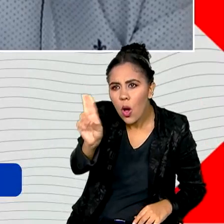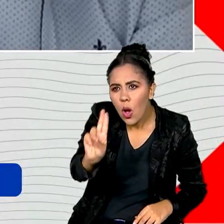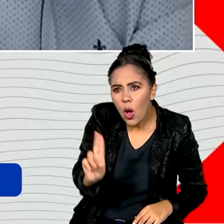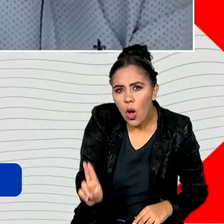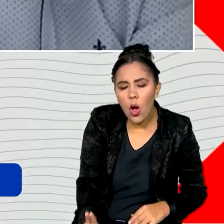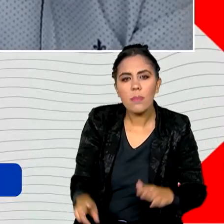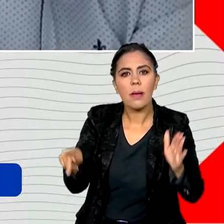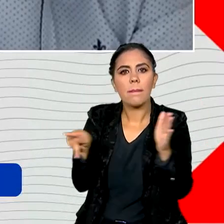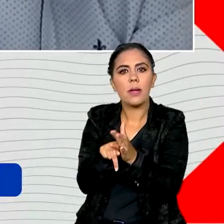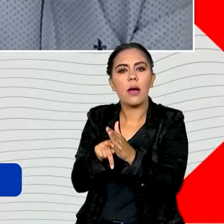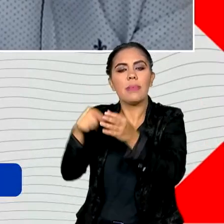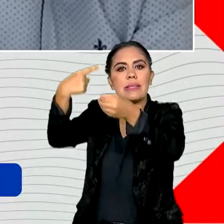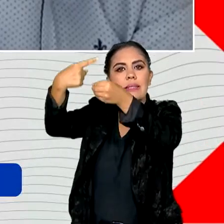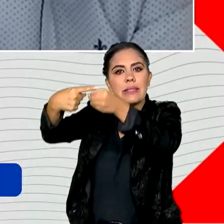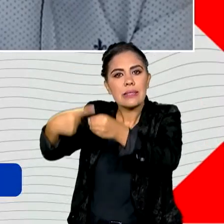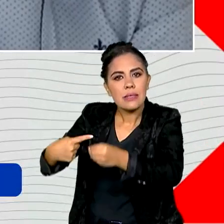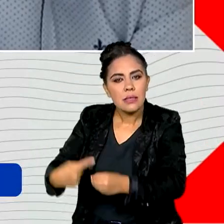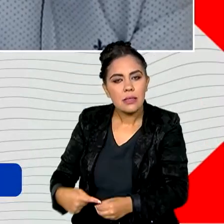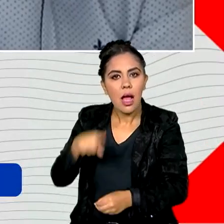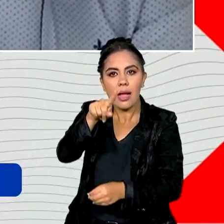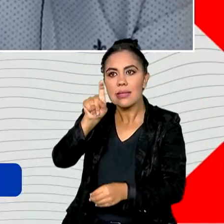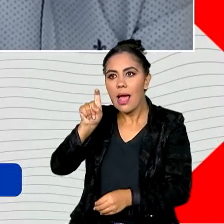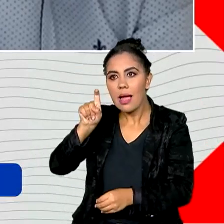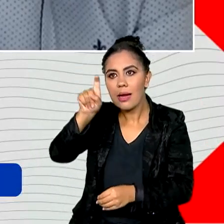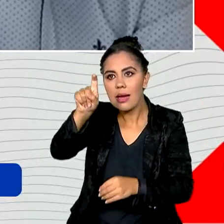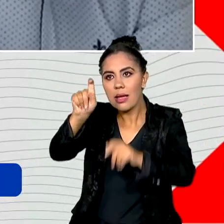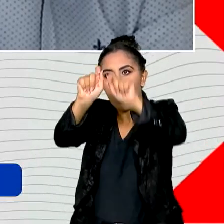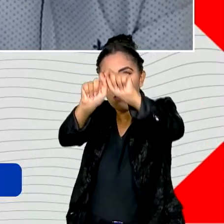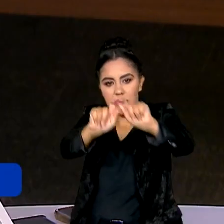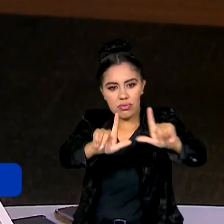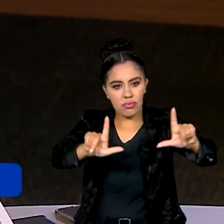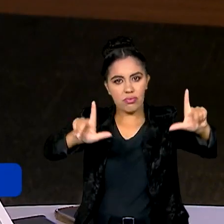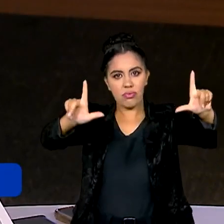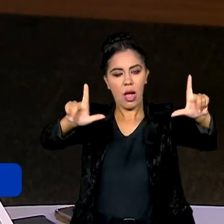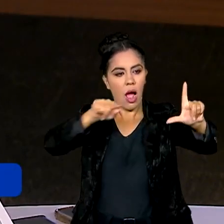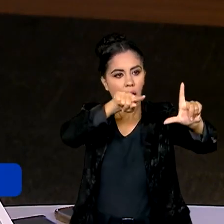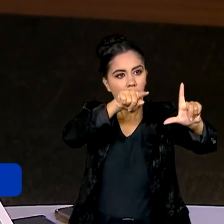pode clicar o nome da cidade, já vem a listinha de tudo que